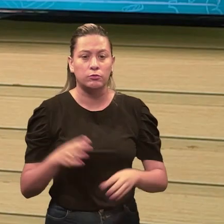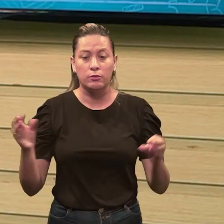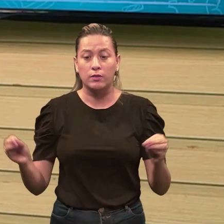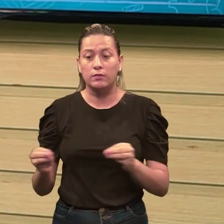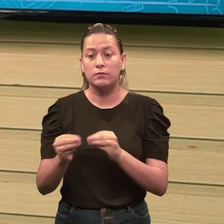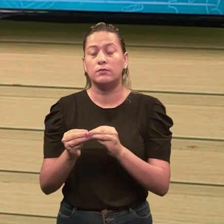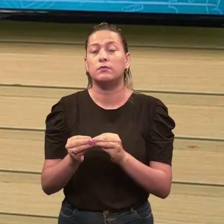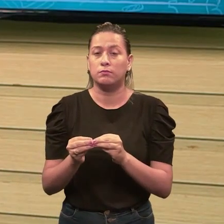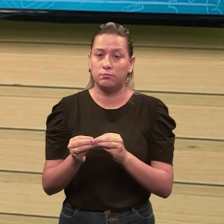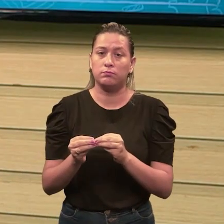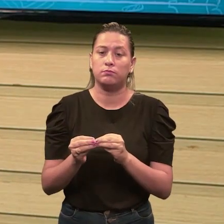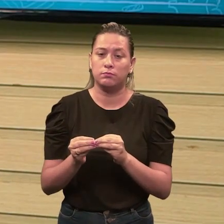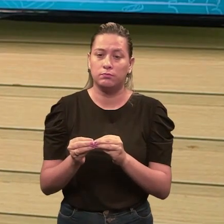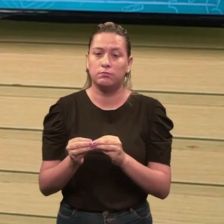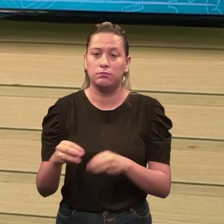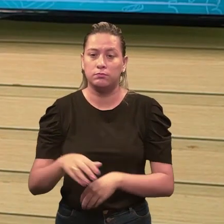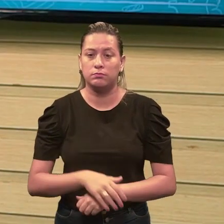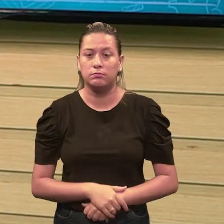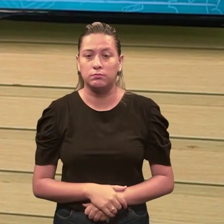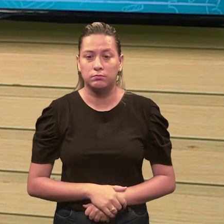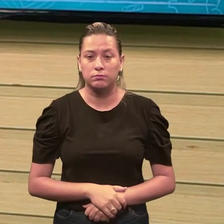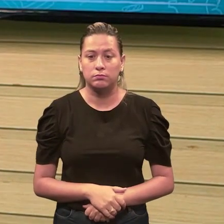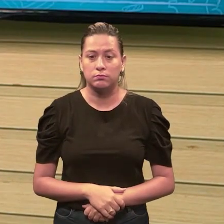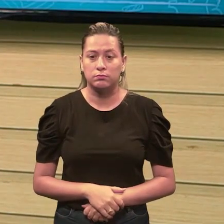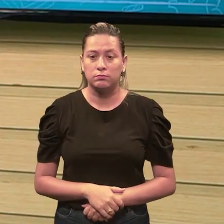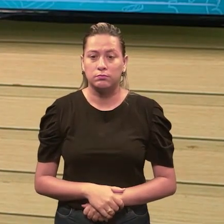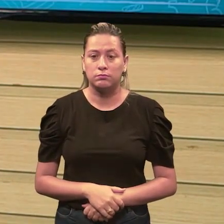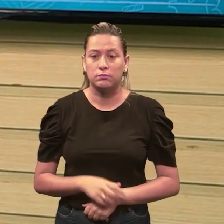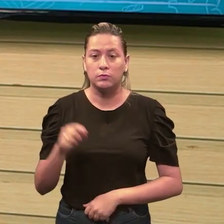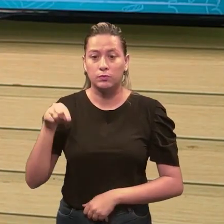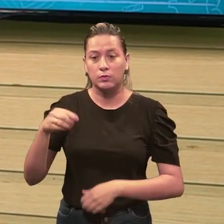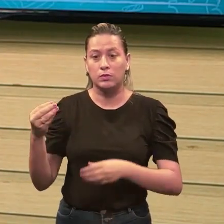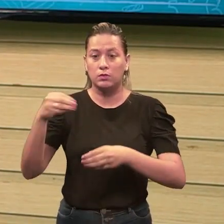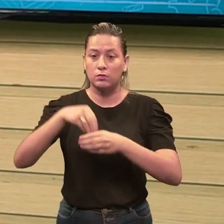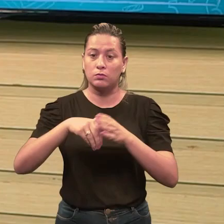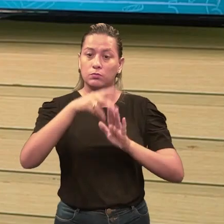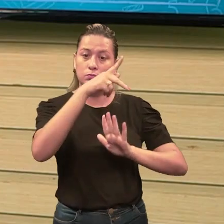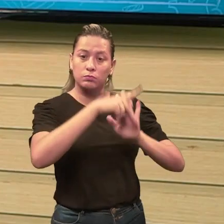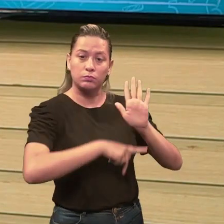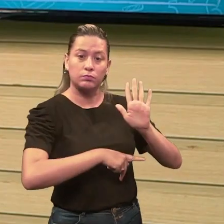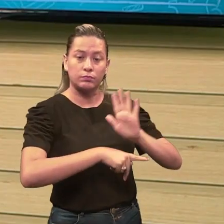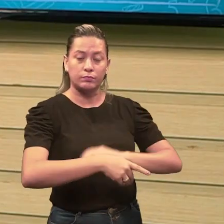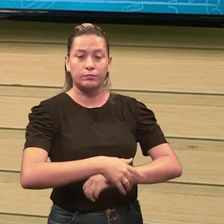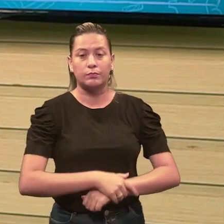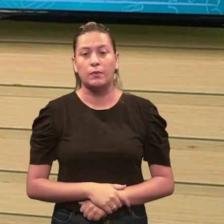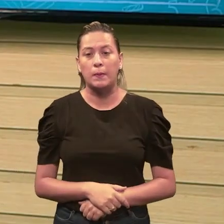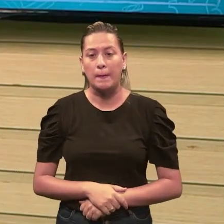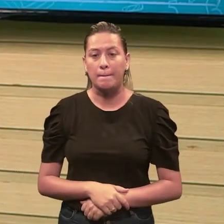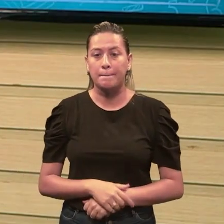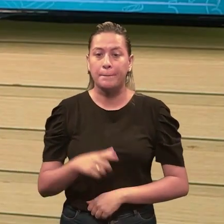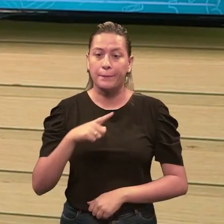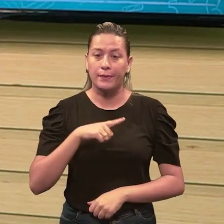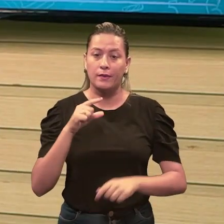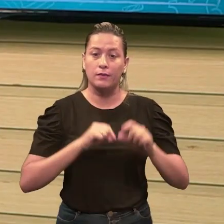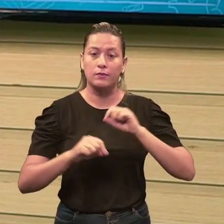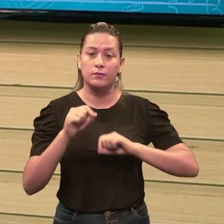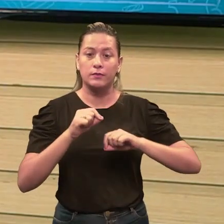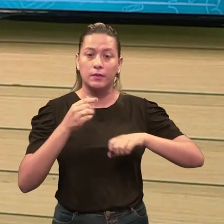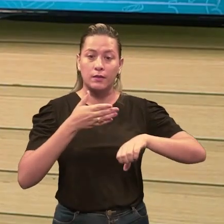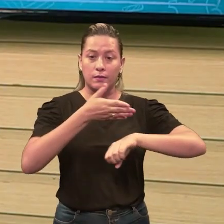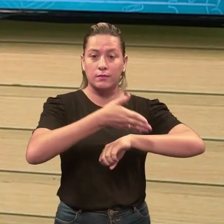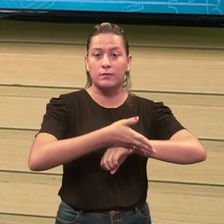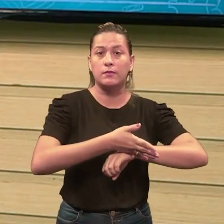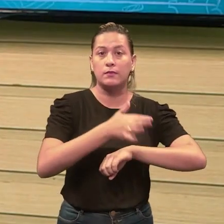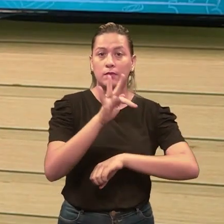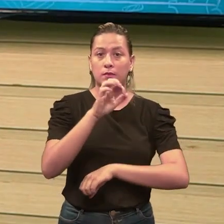ser inserido ali, né? Colocado ali naquele projeto, né? Então, geralmente se tem aqui a